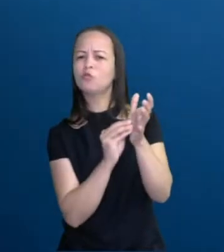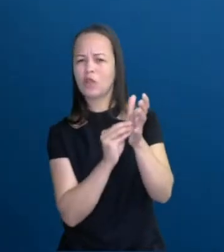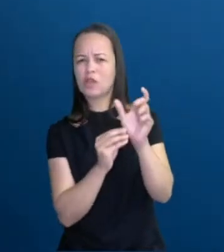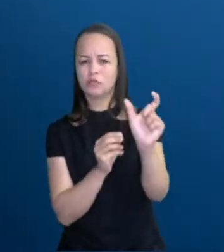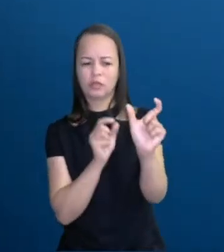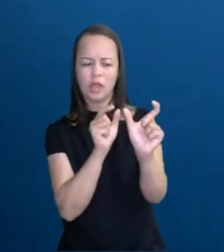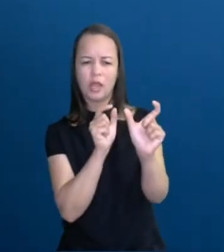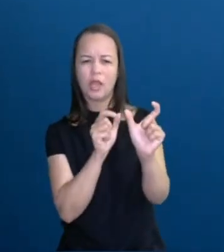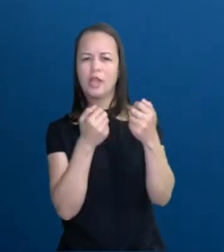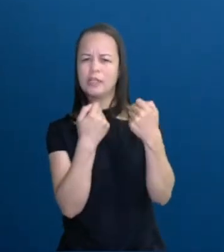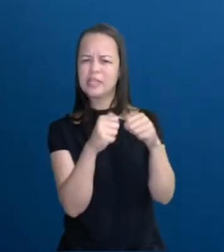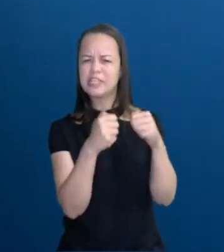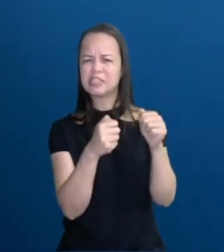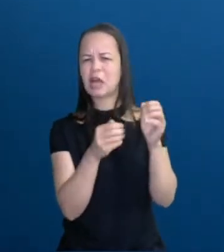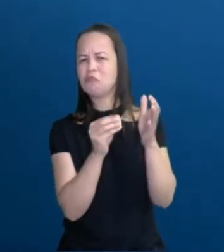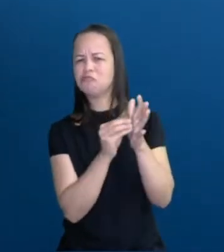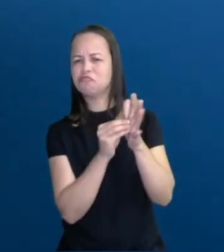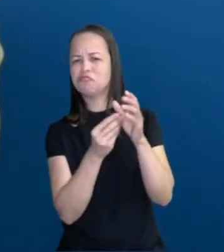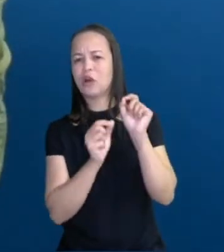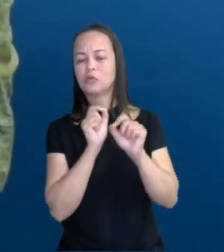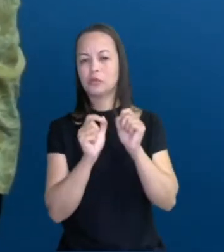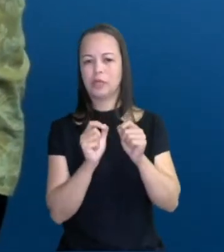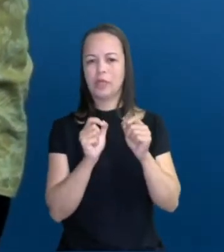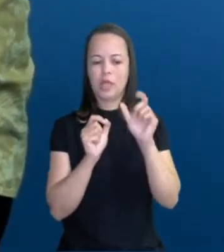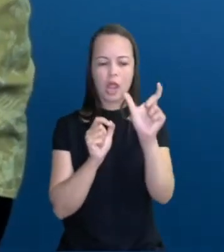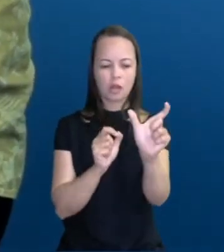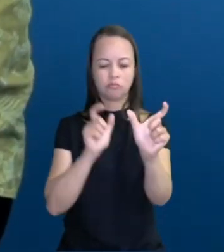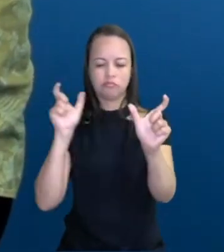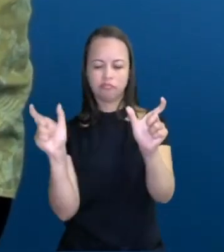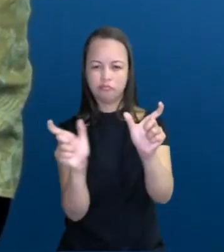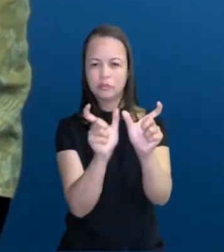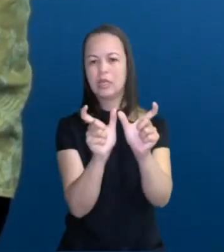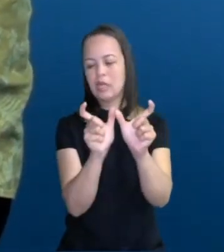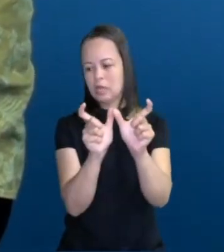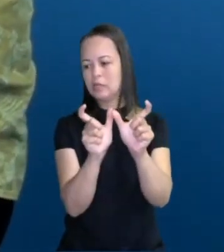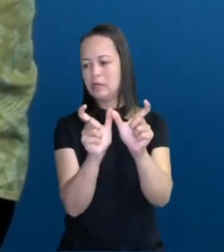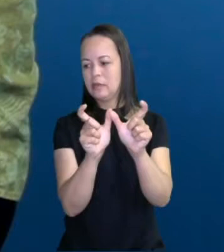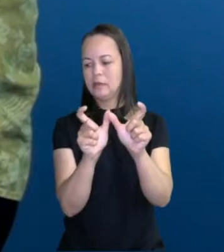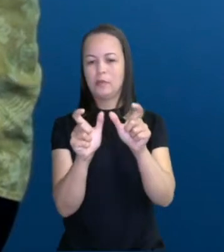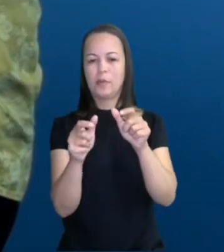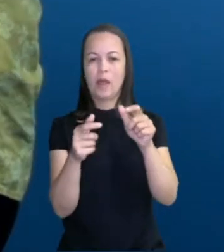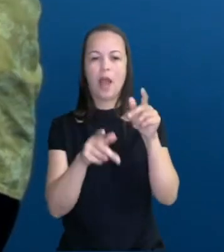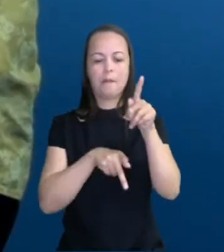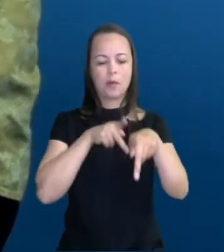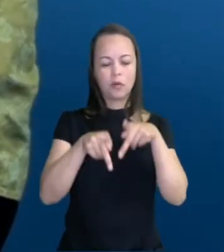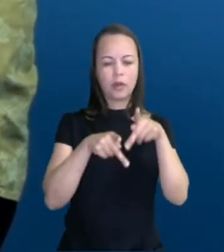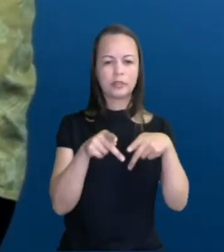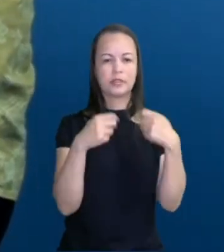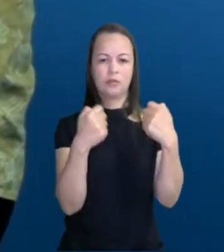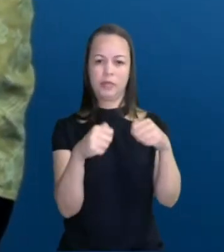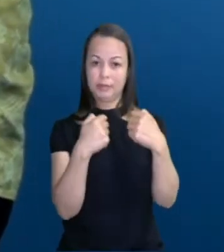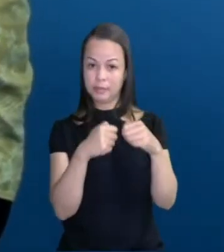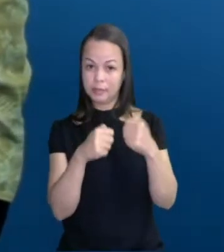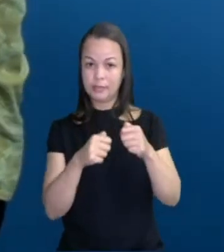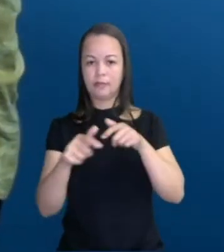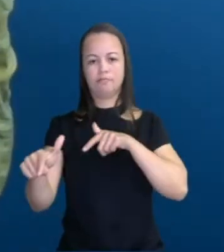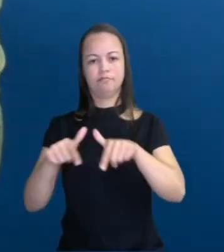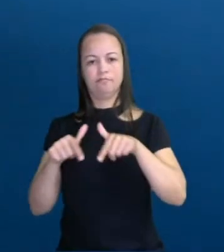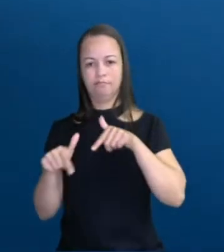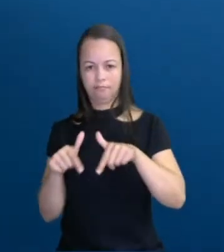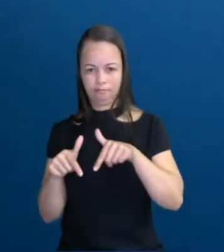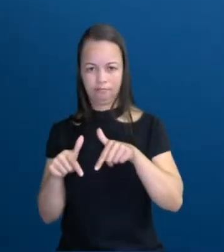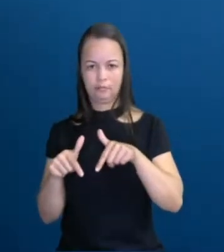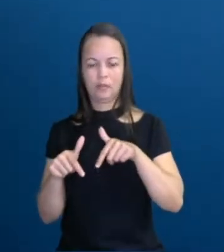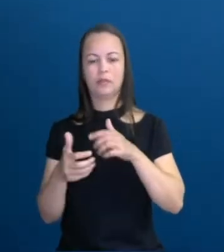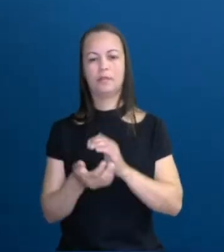ele vai precisar de um complemento, que é justamente a população necessita de empregos. Percebam que todos esses verbos que